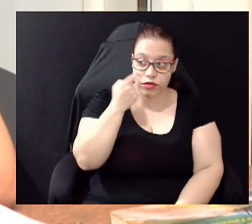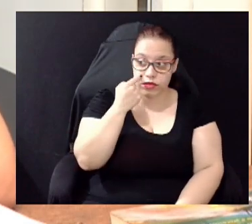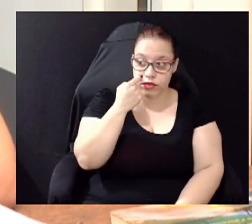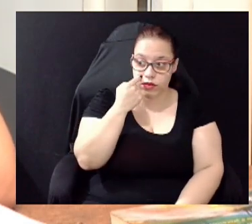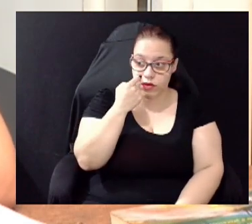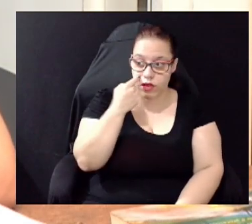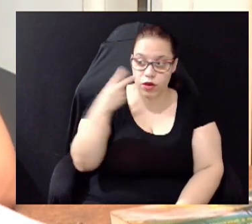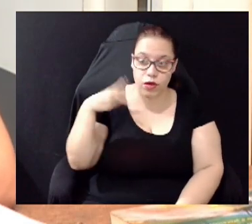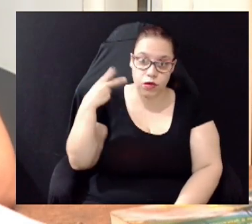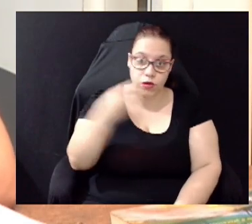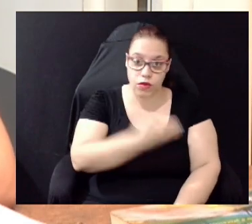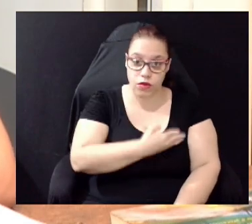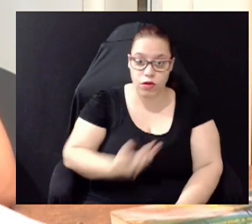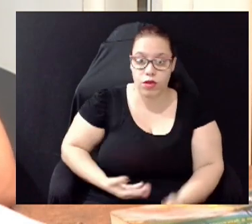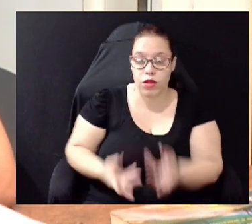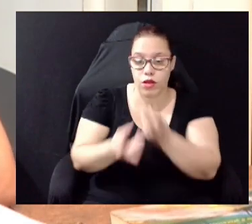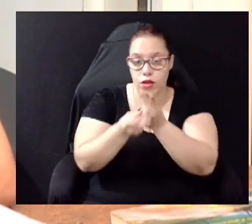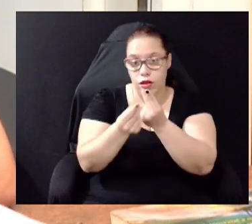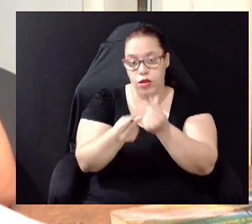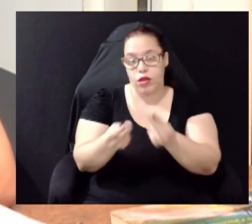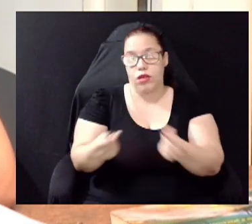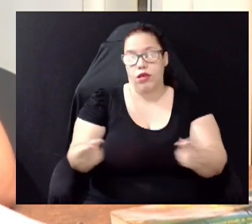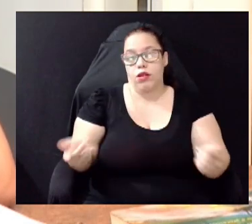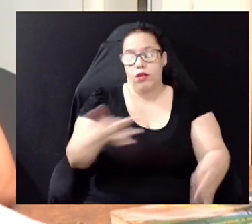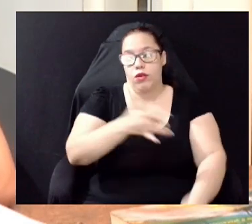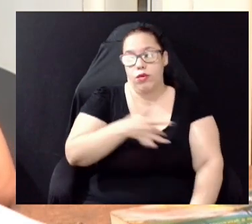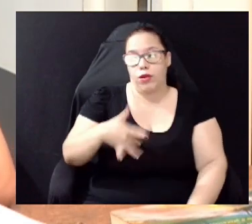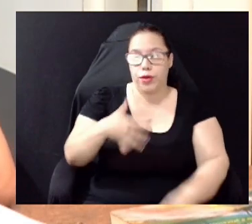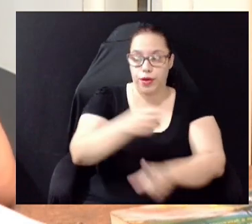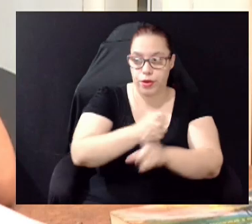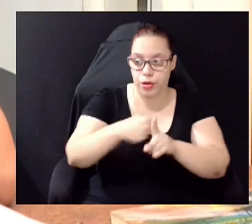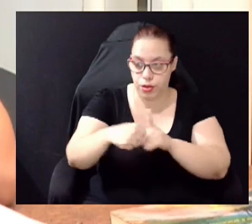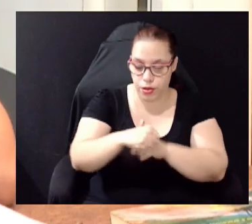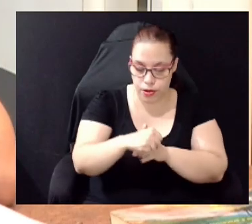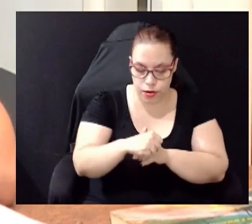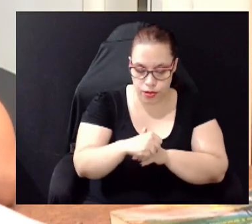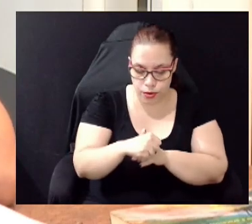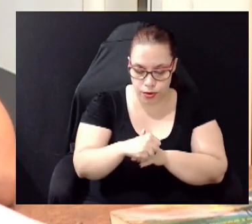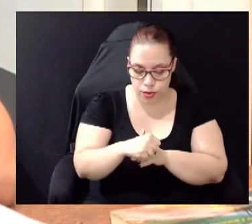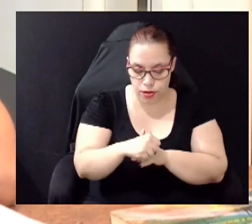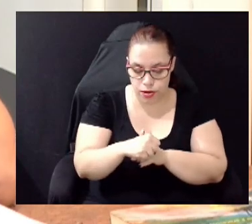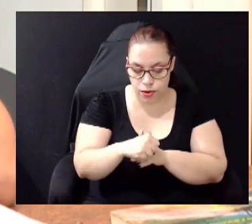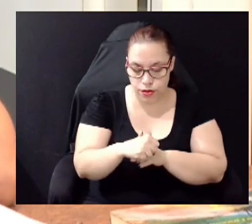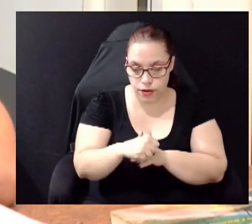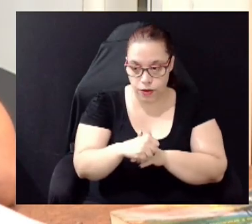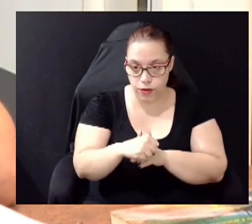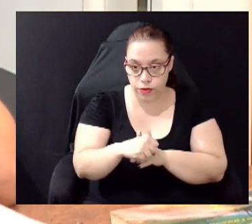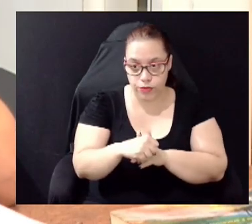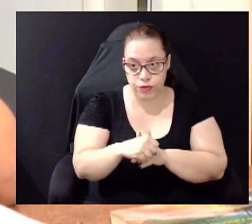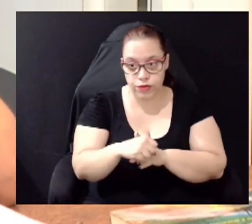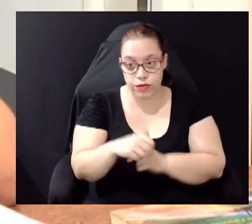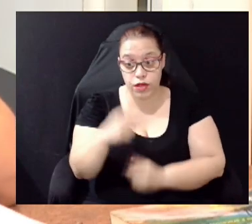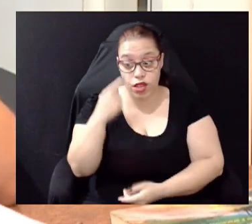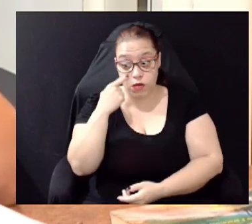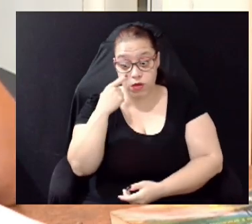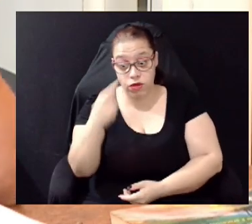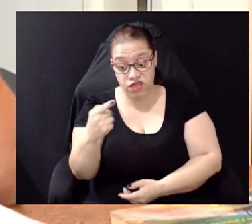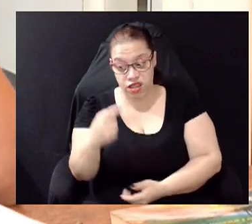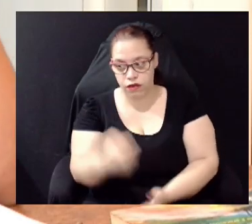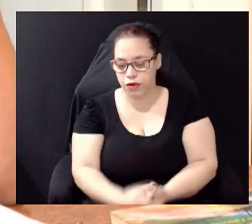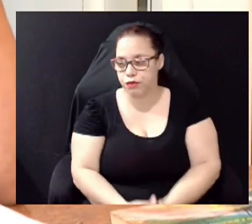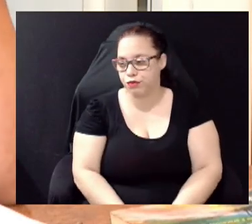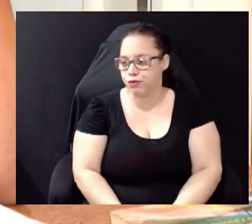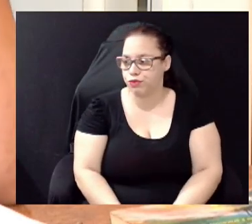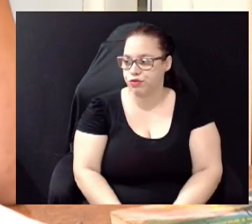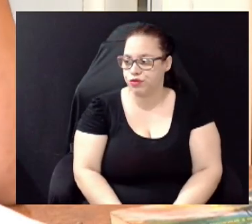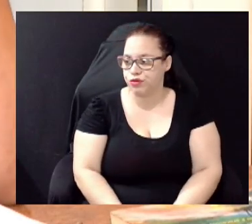públicas, como foi colocado aqui, na saúde, na assistência social. Isso é muito nítido, né, com o aumento da